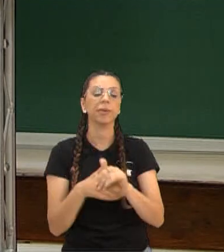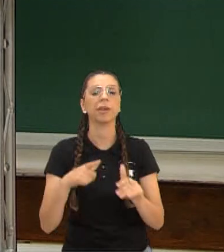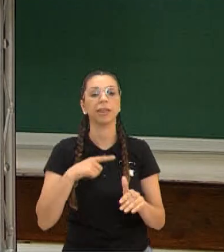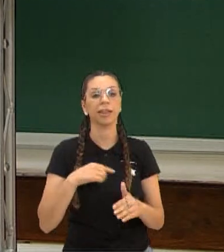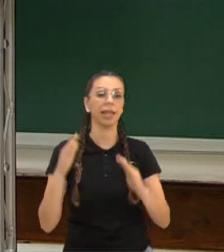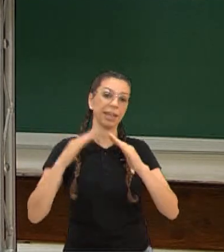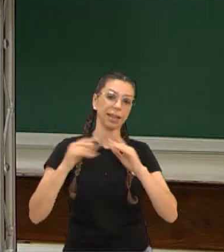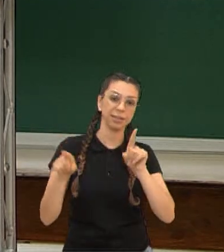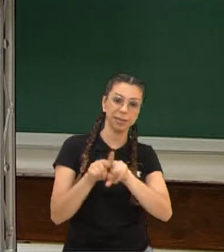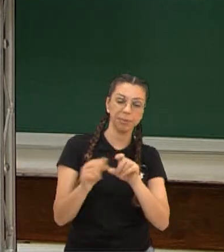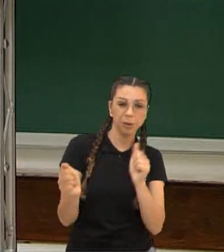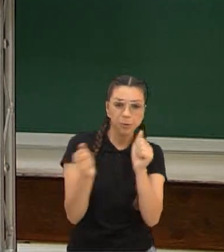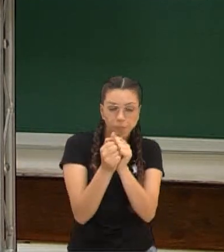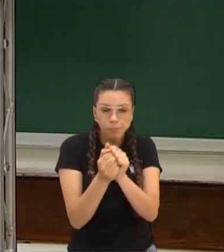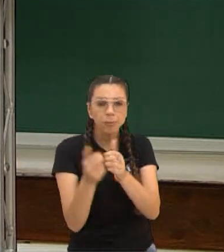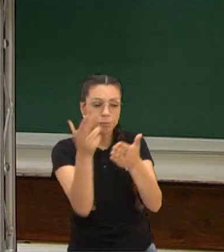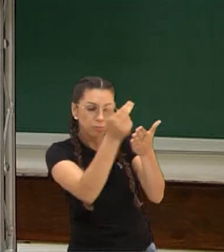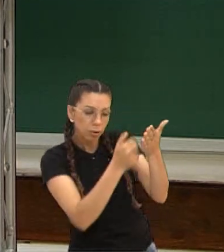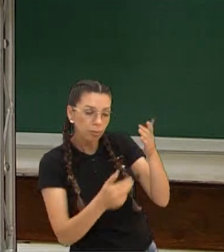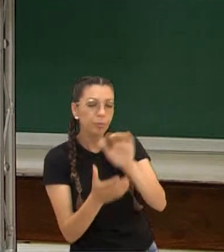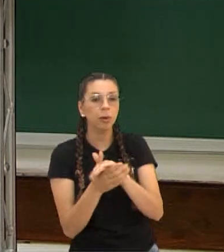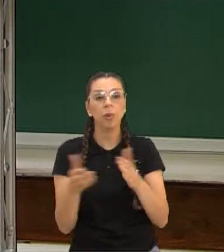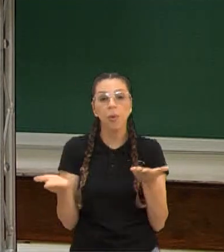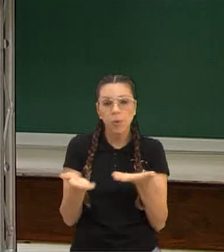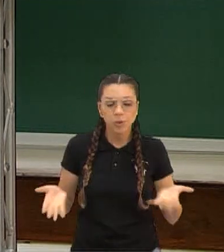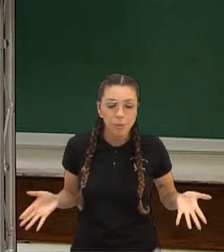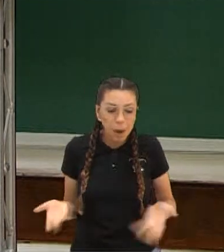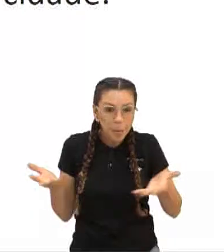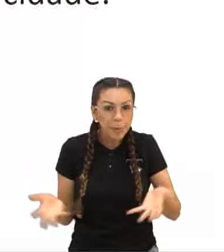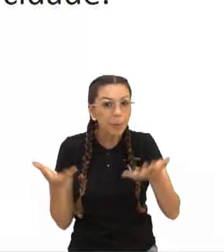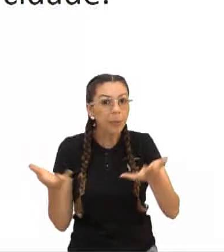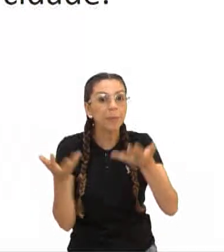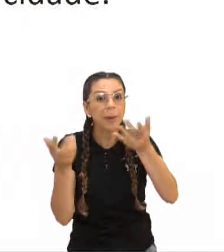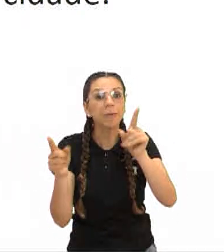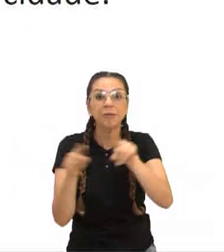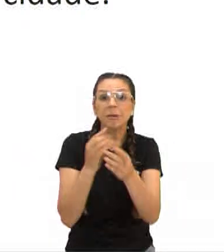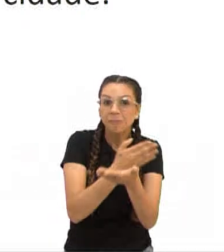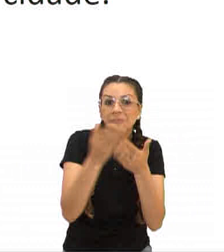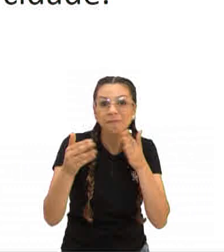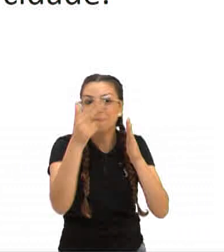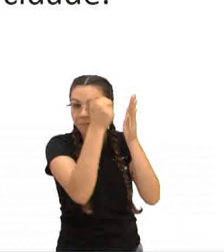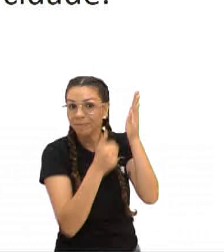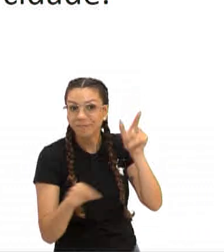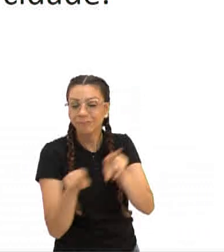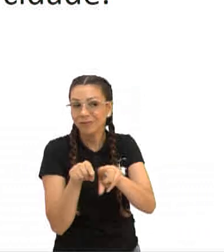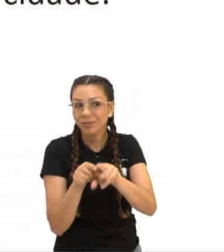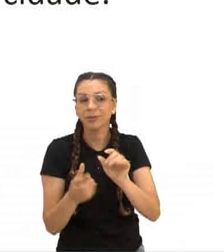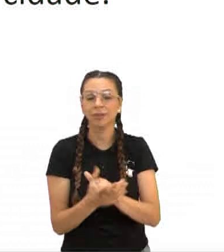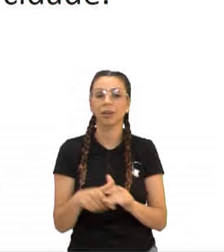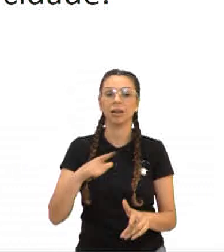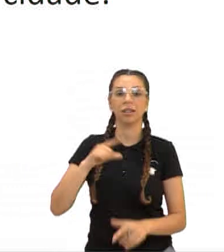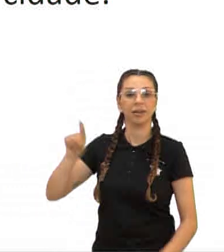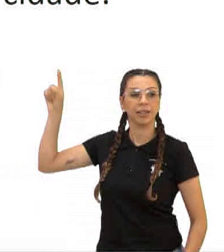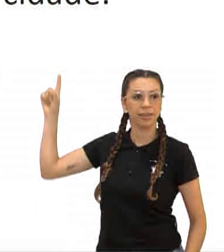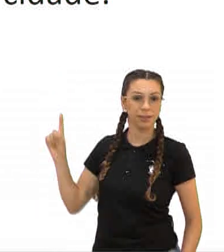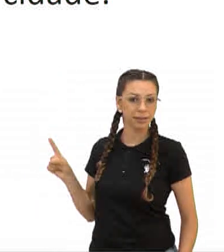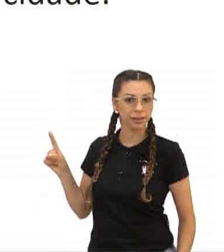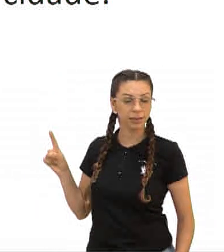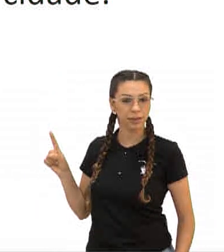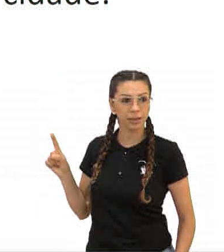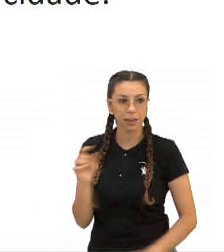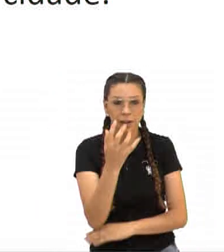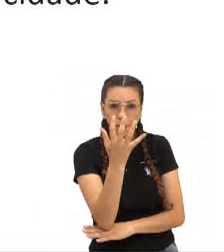obras que fizeram comigo, por isso que hoje eu vou incentivar vocês a fazerem isso. Então, aqui a gente tem as papoulas de Argenteu,